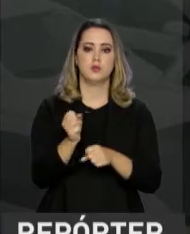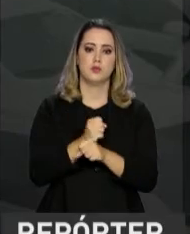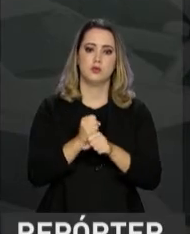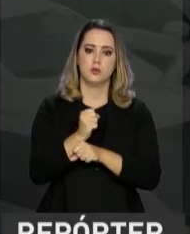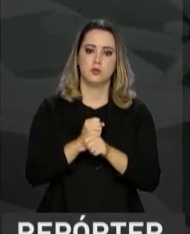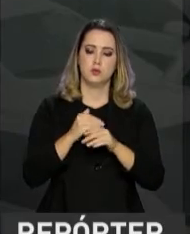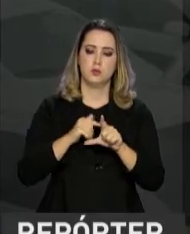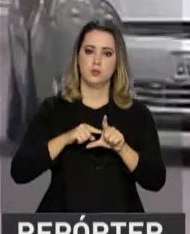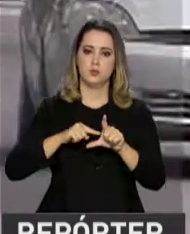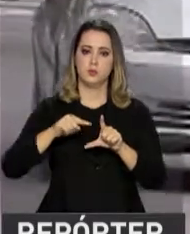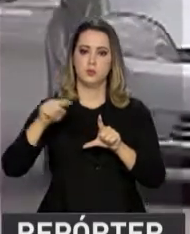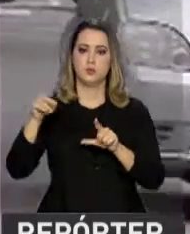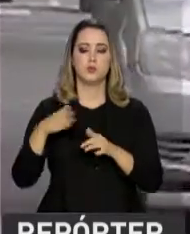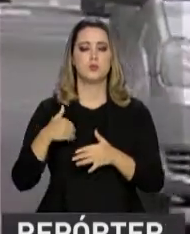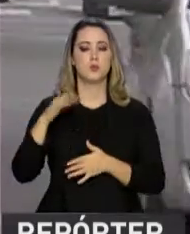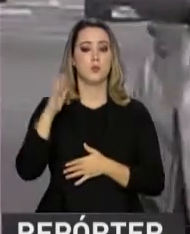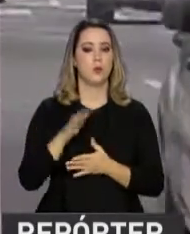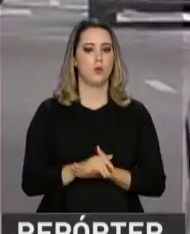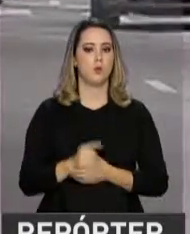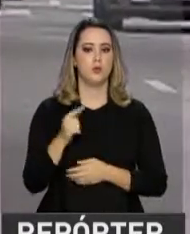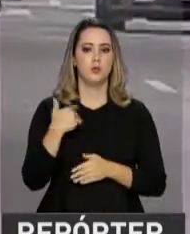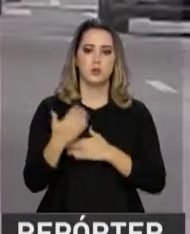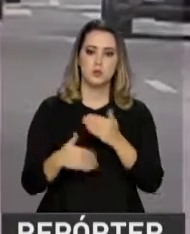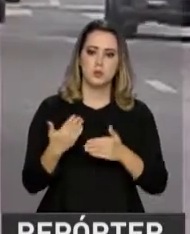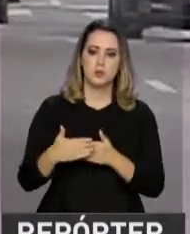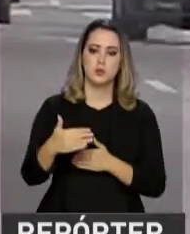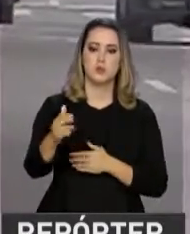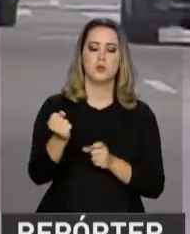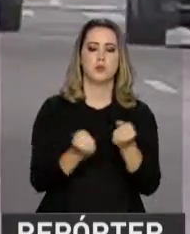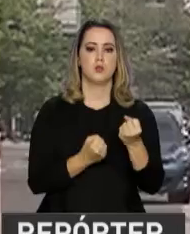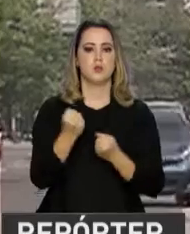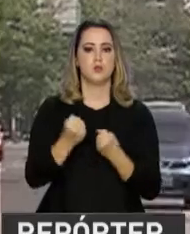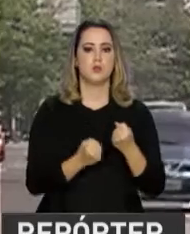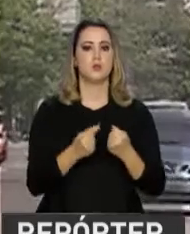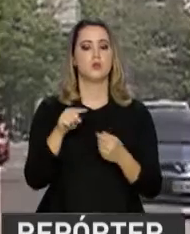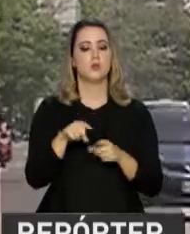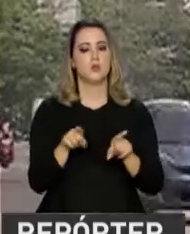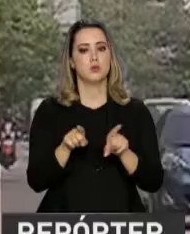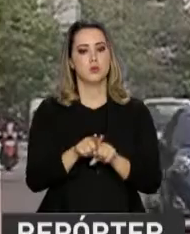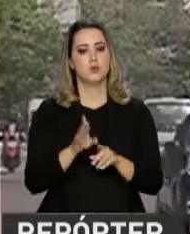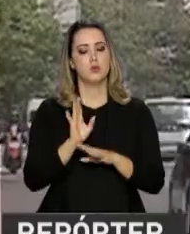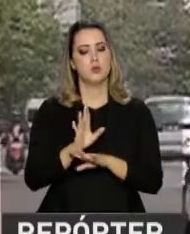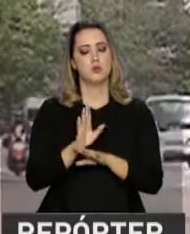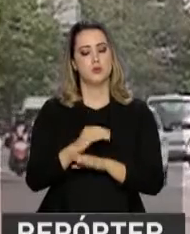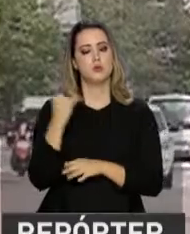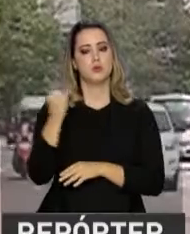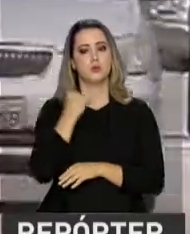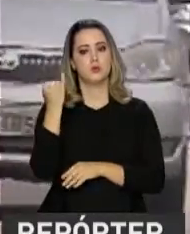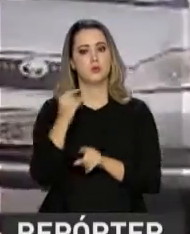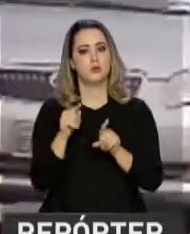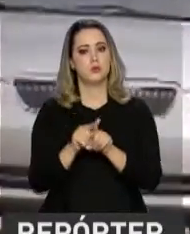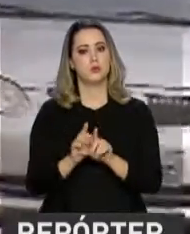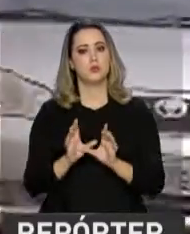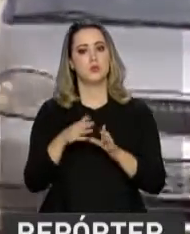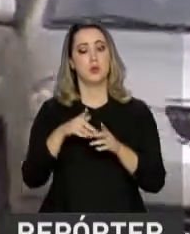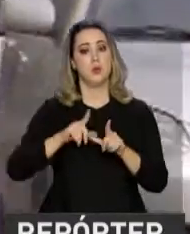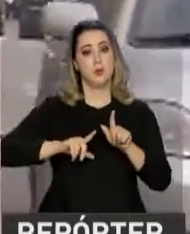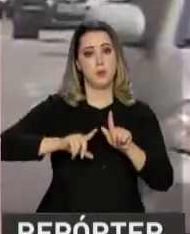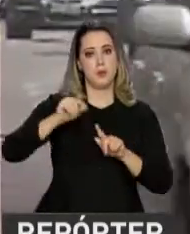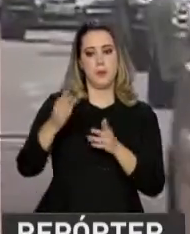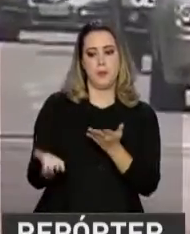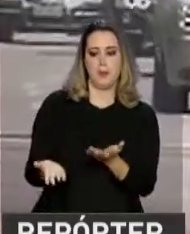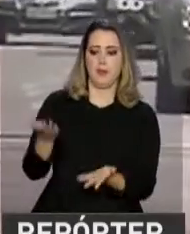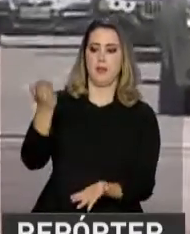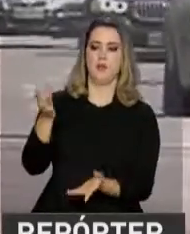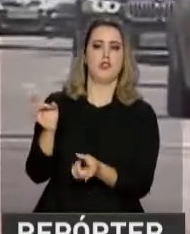aumentar ainda mais o desempenho do setor automotivo no mercado externo vai contribuir significativamente para o superávit da balança